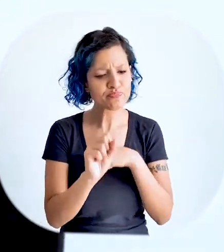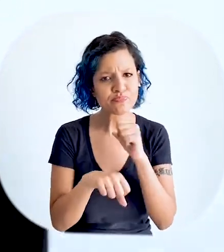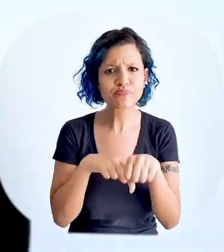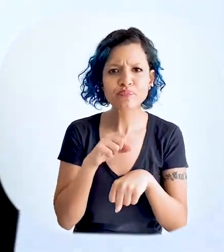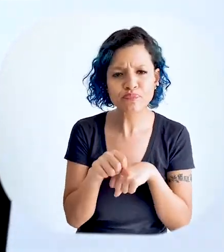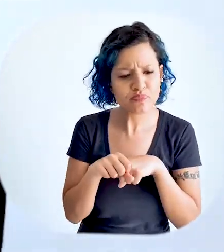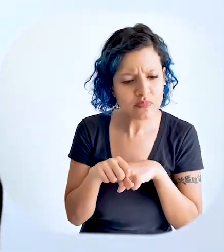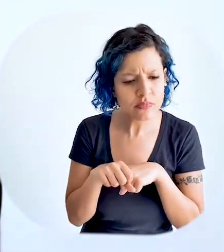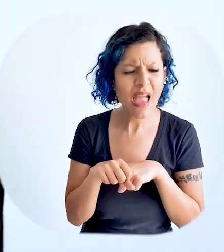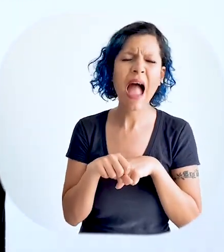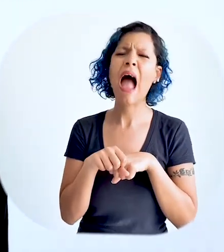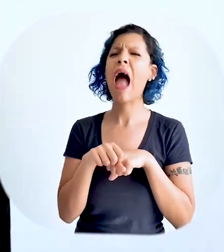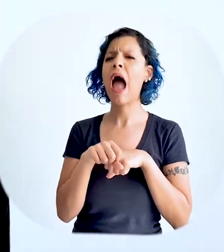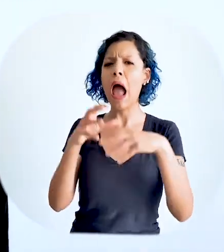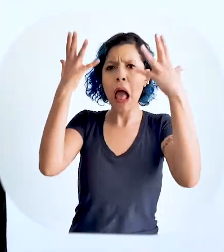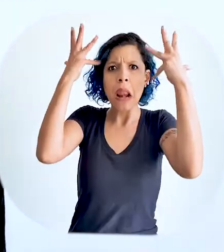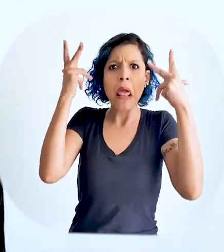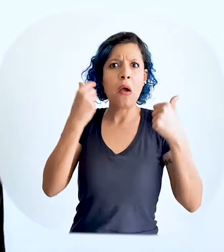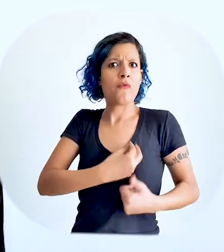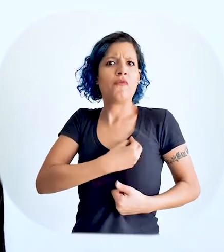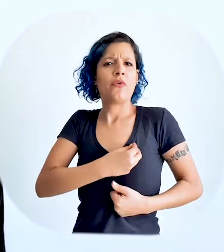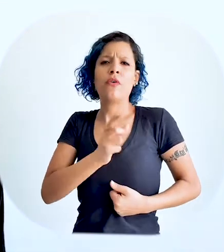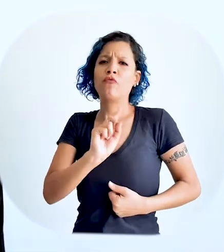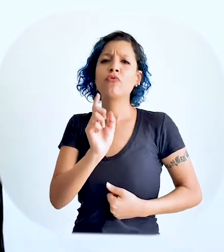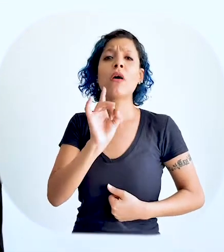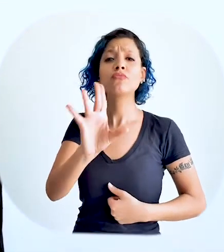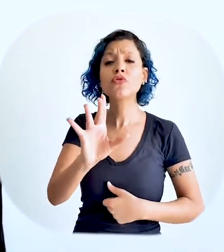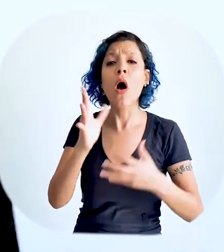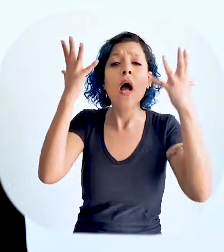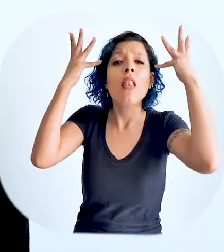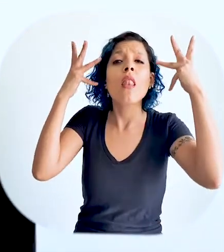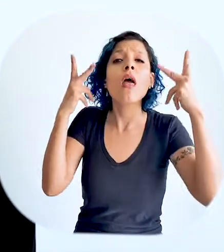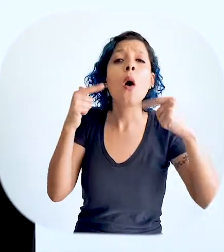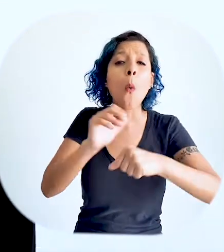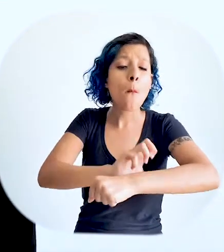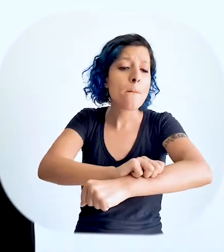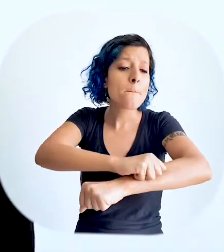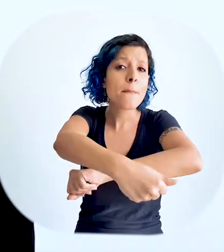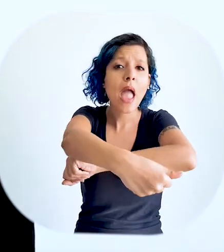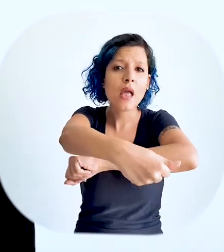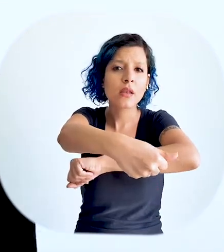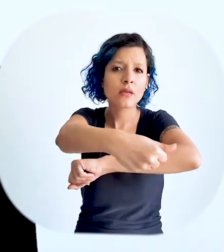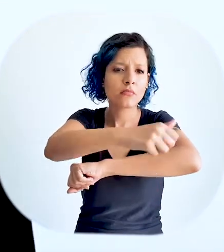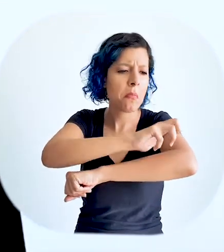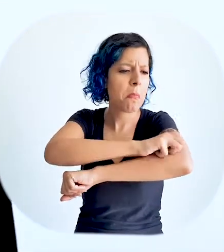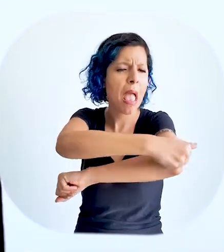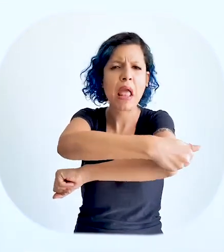É só uma pele! Foi então que ele teve a brilhante ideia.